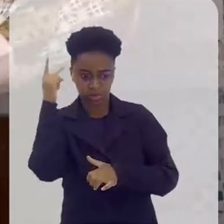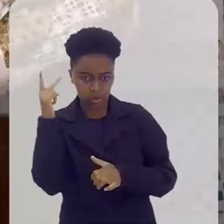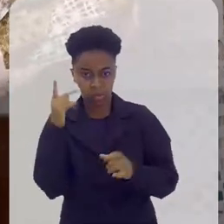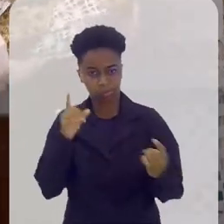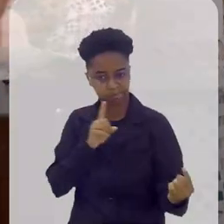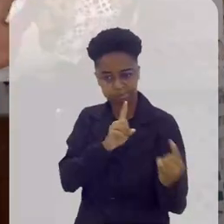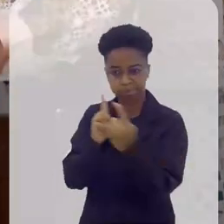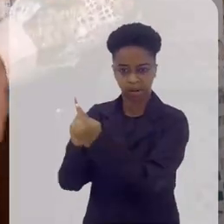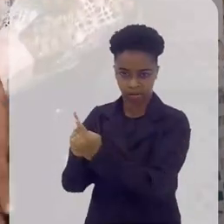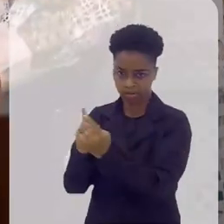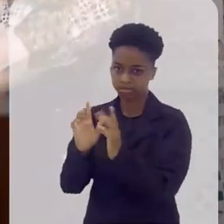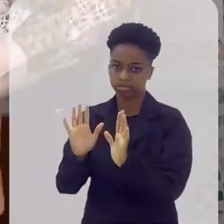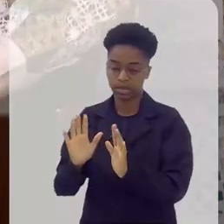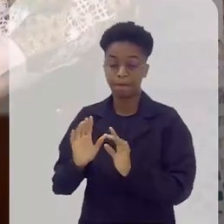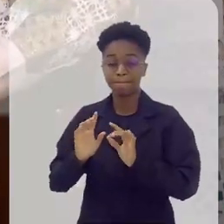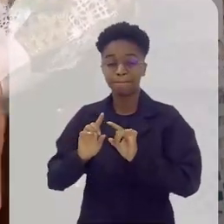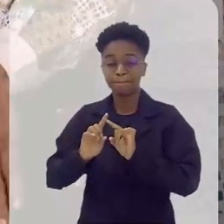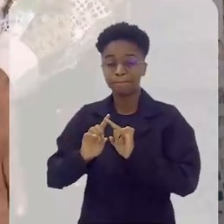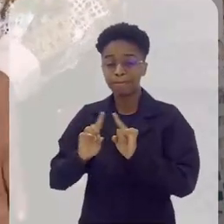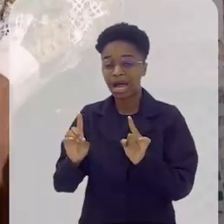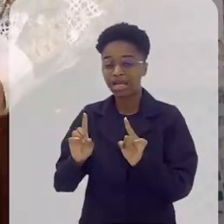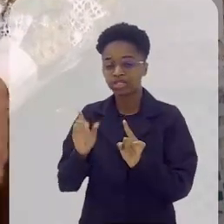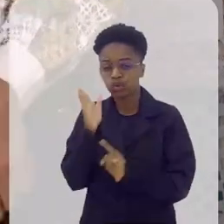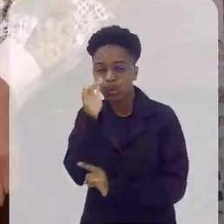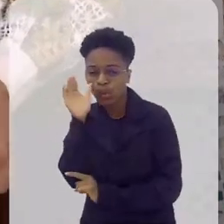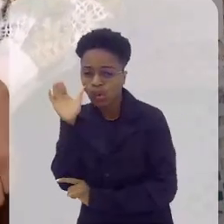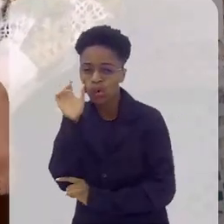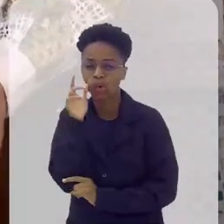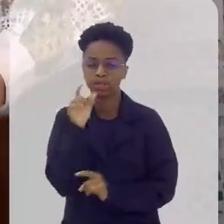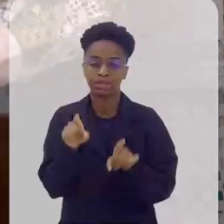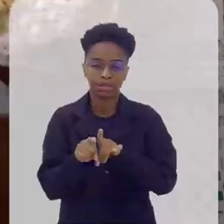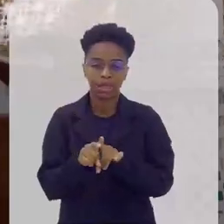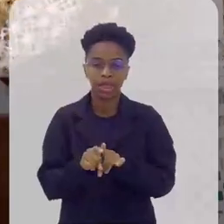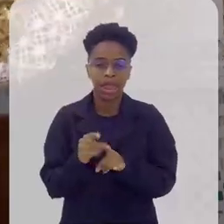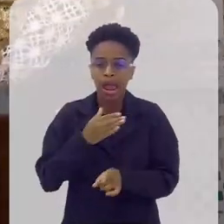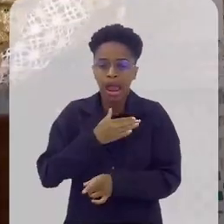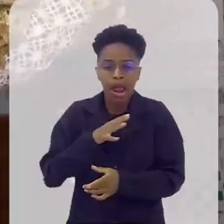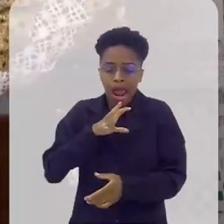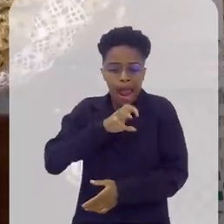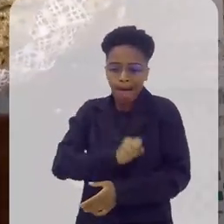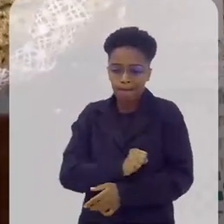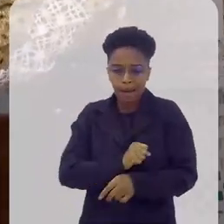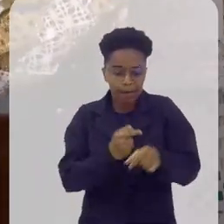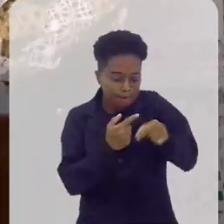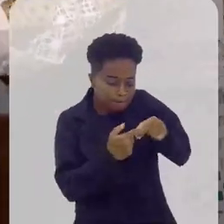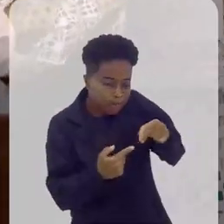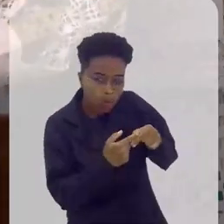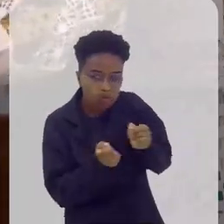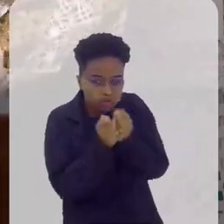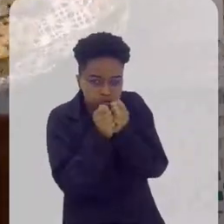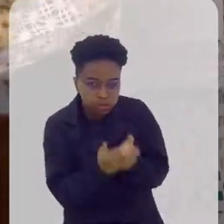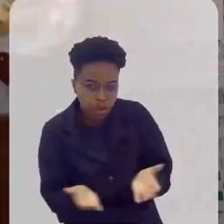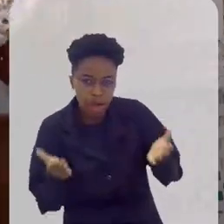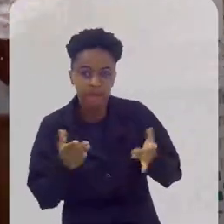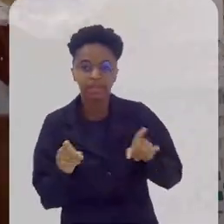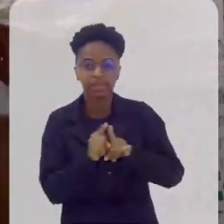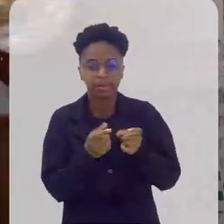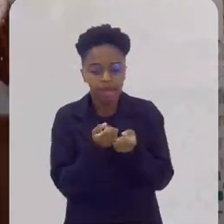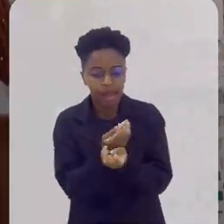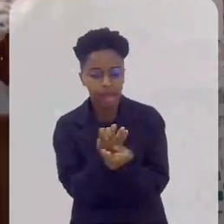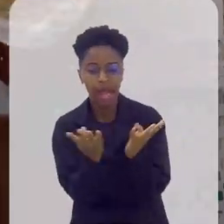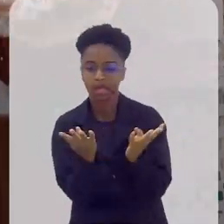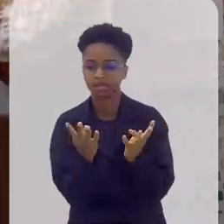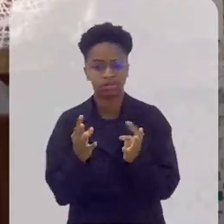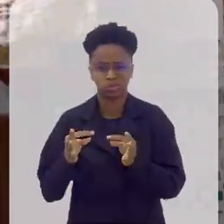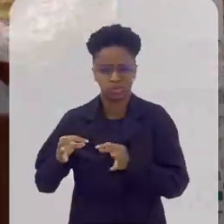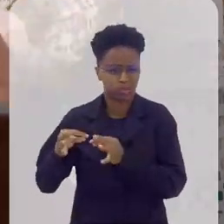atendia, enfim. Mas ela era muito curiosa e adorava jogar búzios e cartas e tudo que